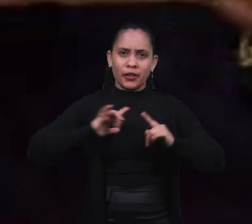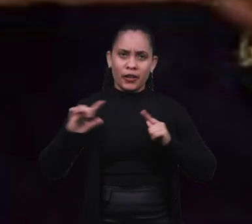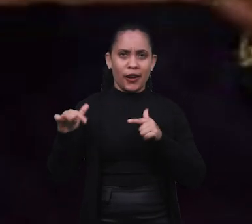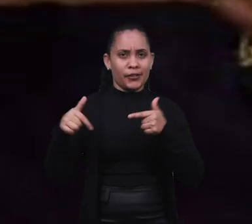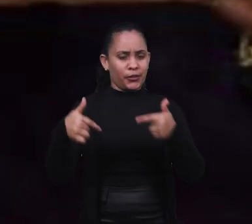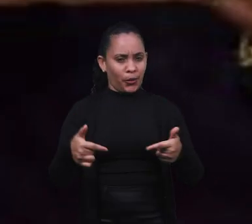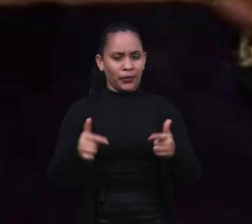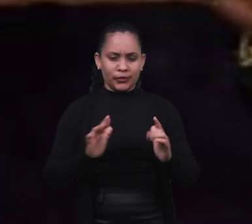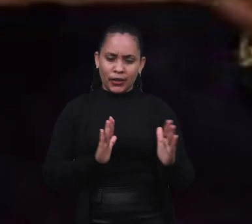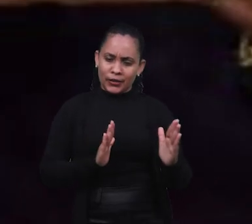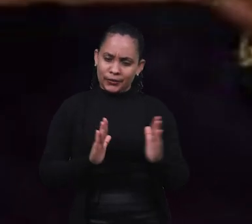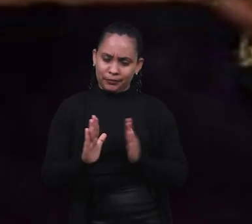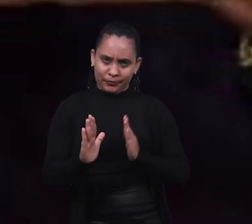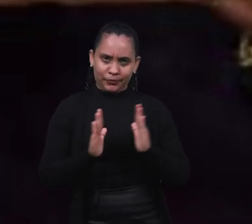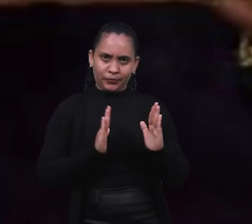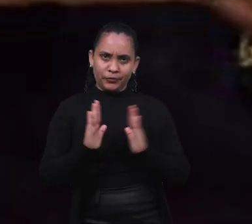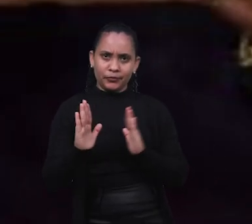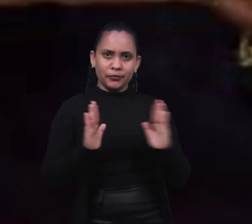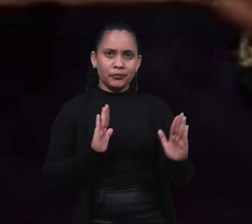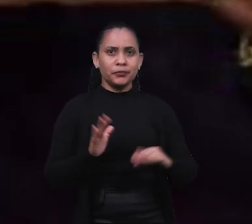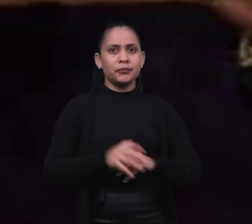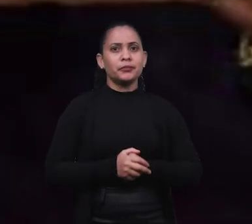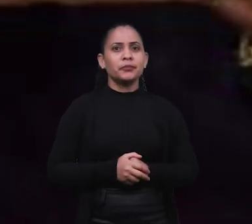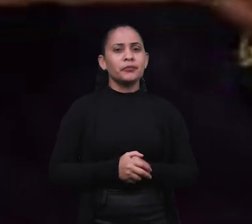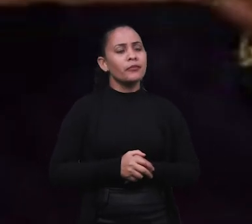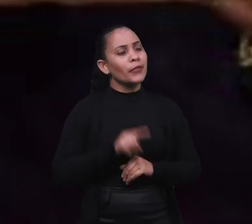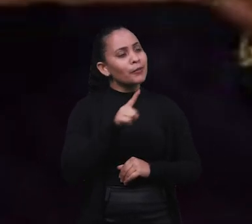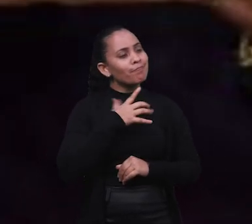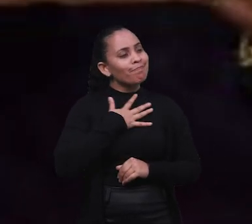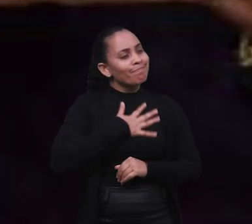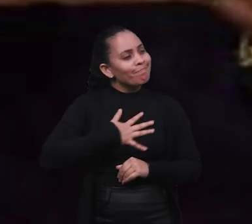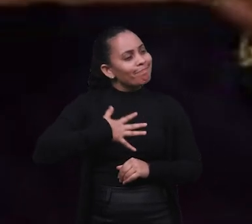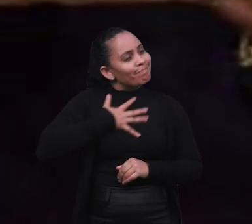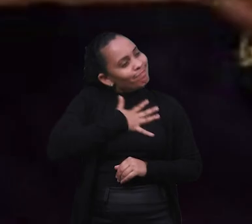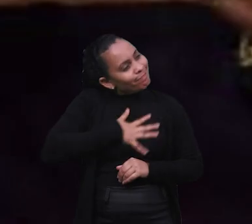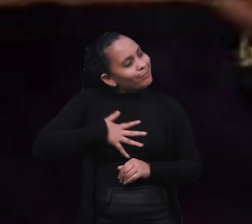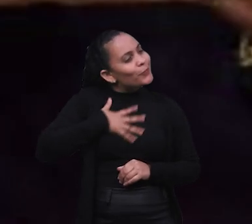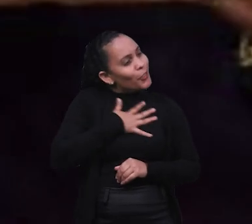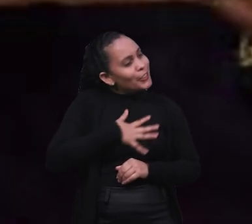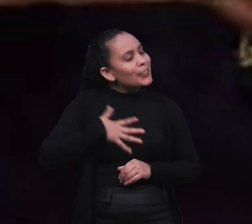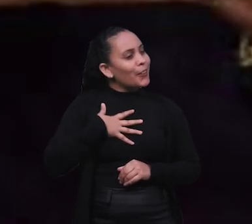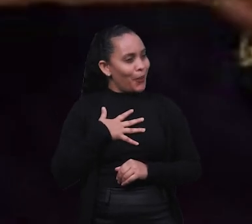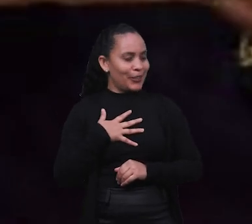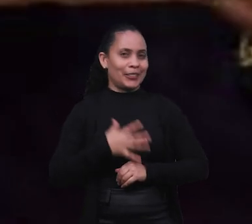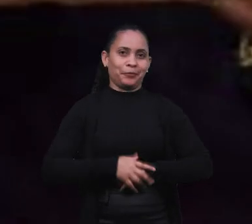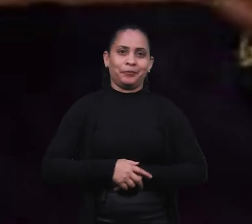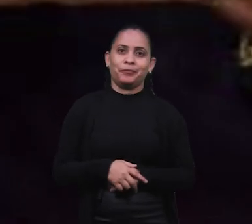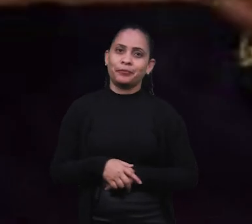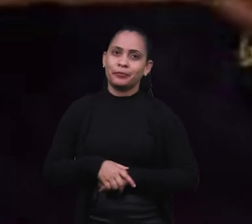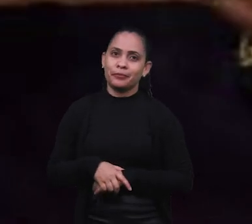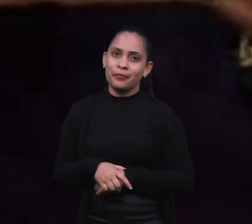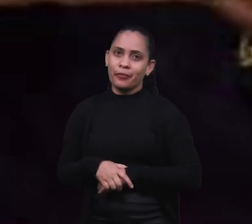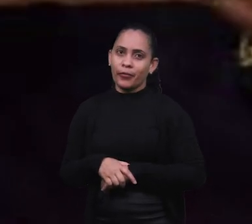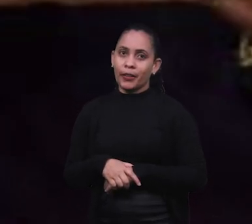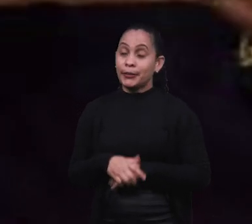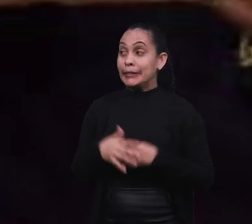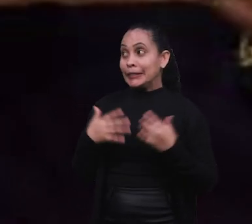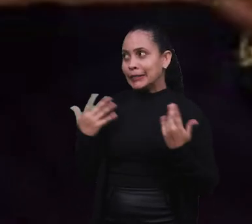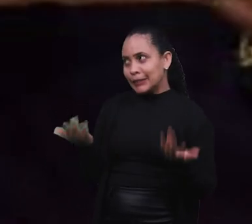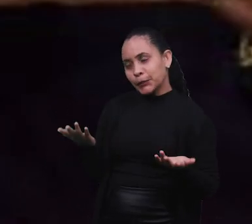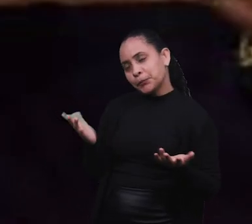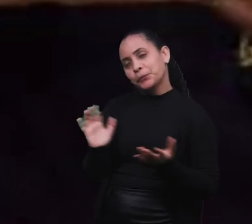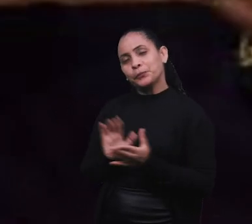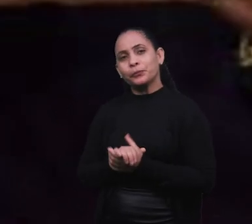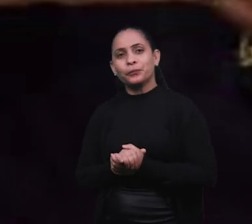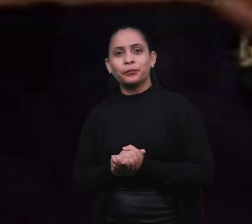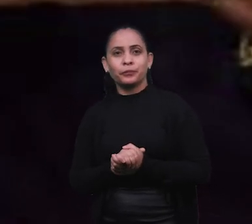promovem a acessibilidade, a inclusão, que mais te dá prazer, né, em fazer esses trabalhos assim?